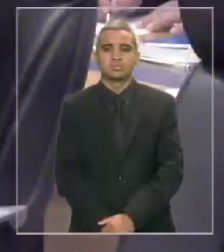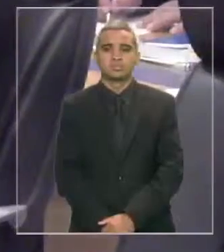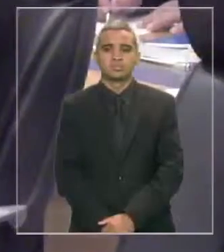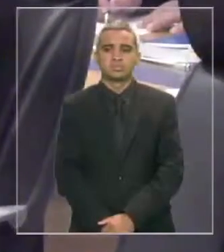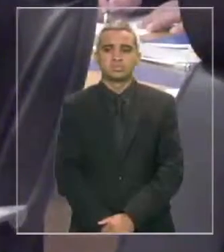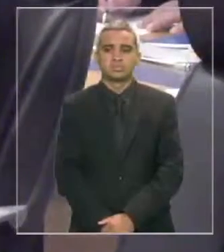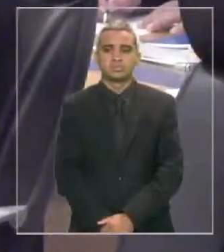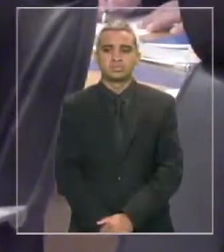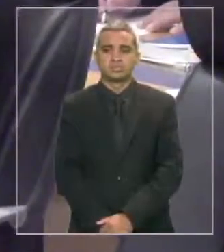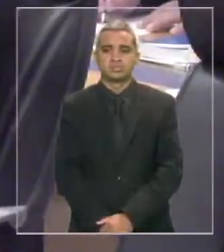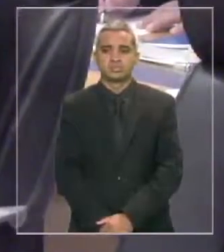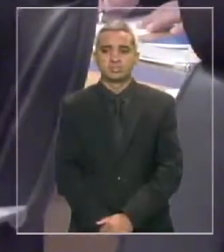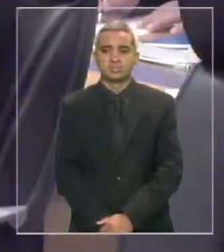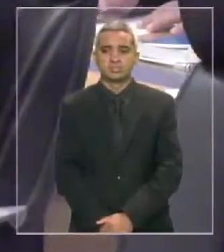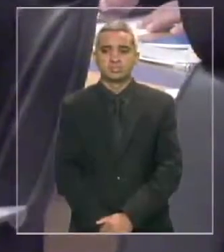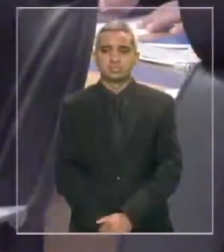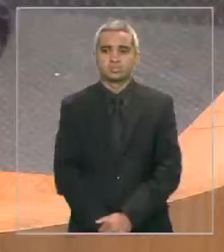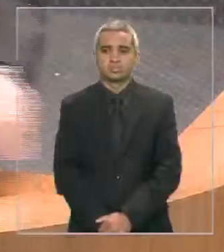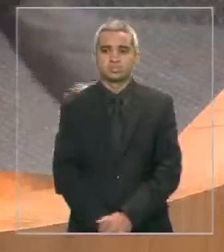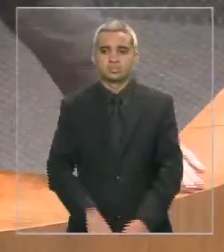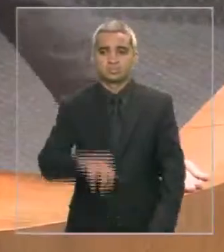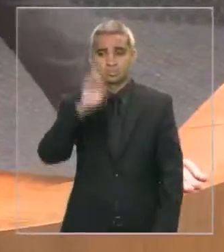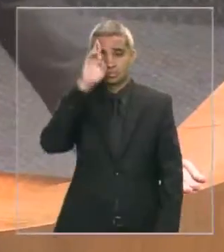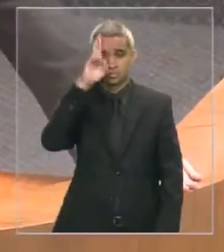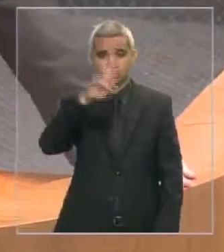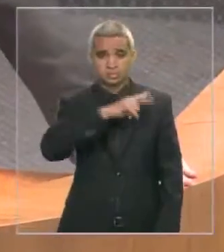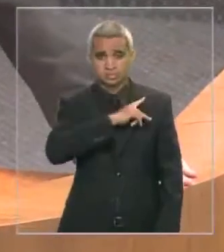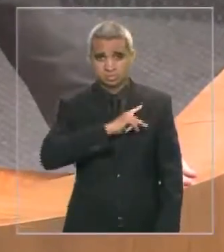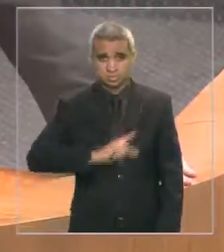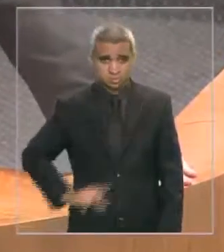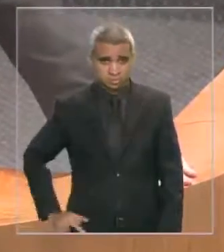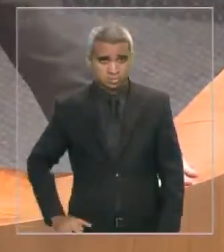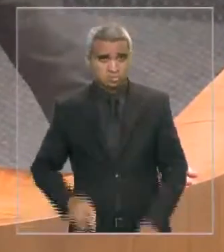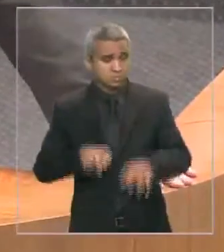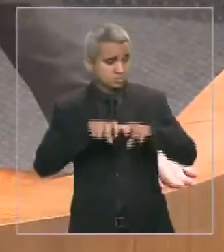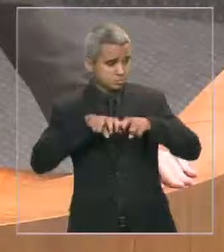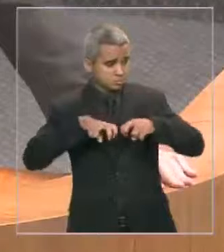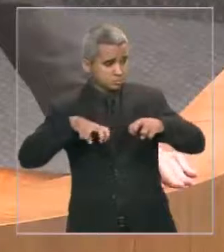membros da mesa, deputados, deputadas,